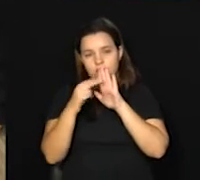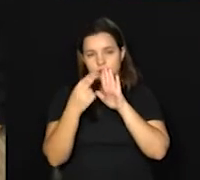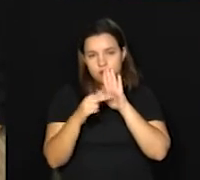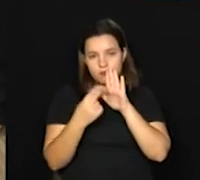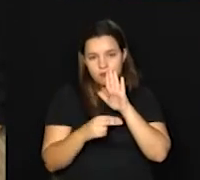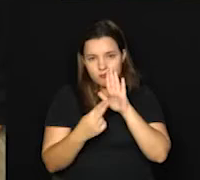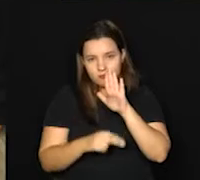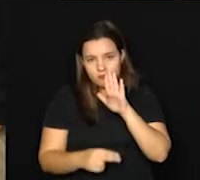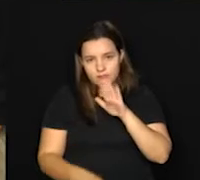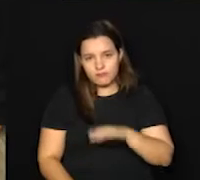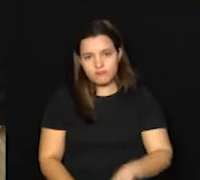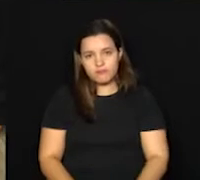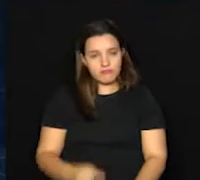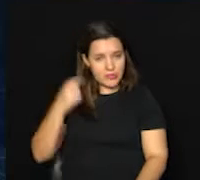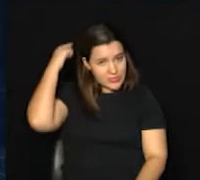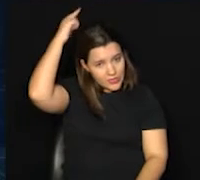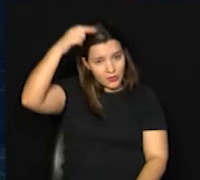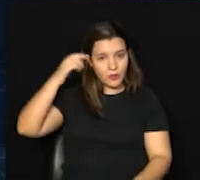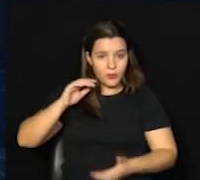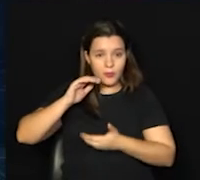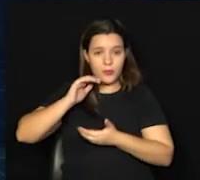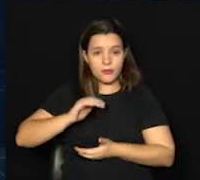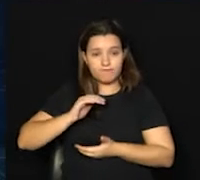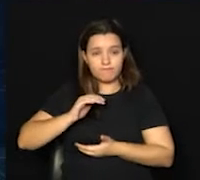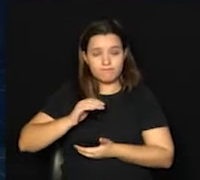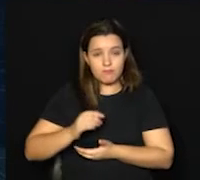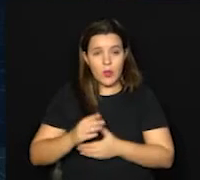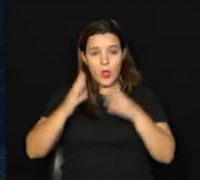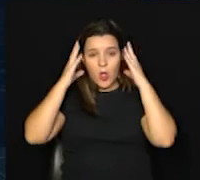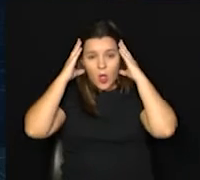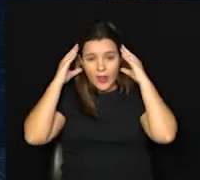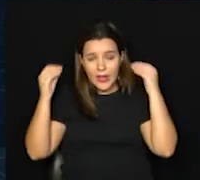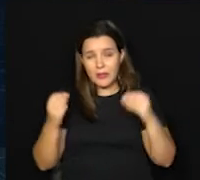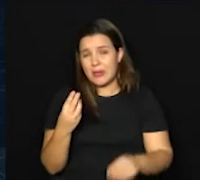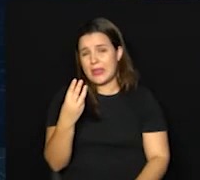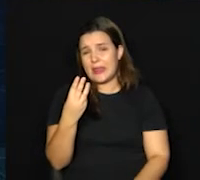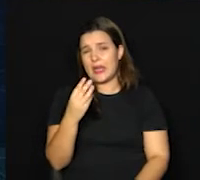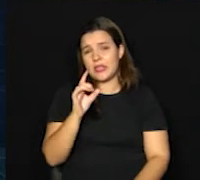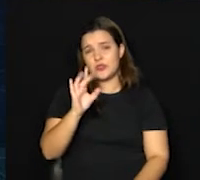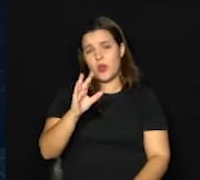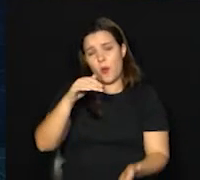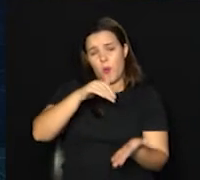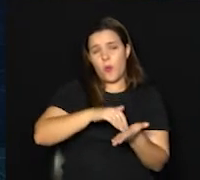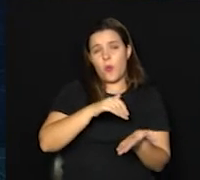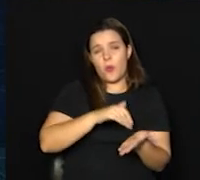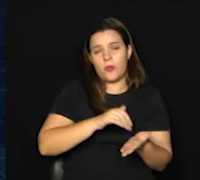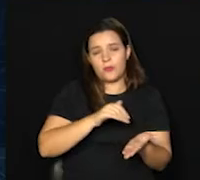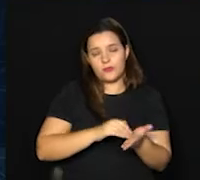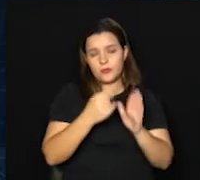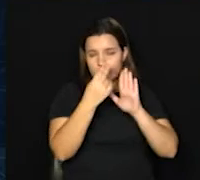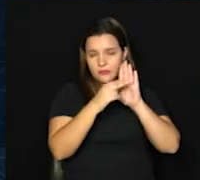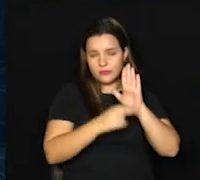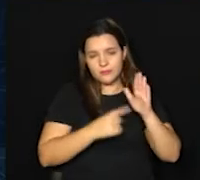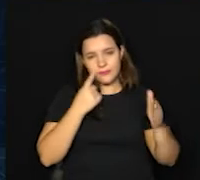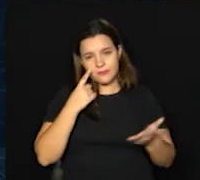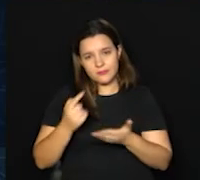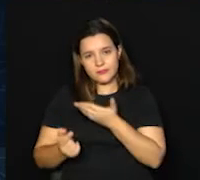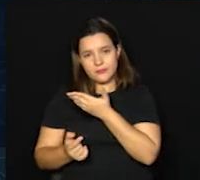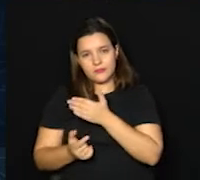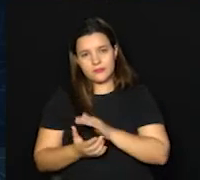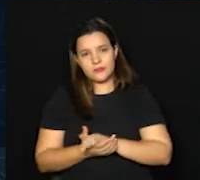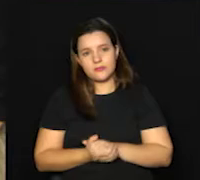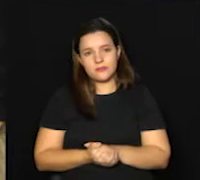Santo Antônio de Posse 6 óbitos, Morungaba 4 e Olambra registrou até o momento 3